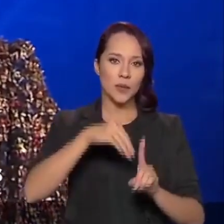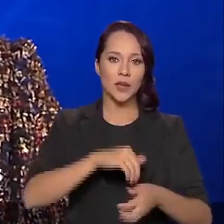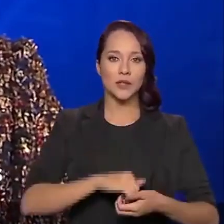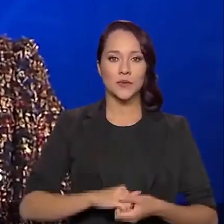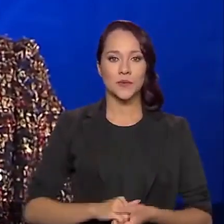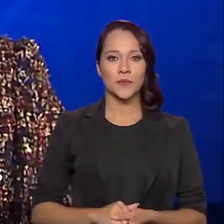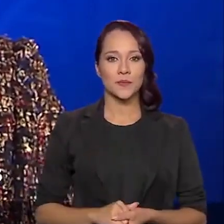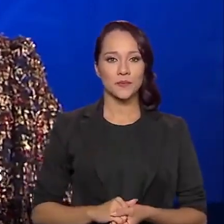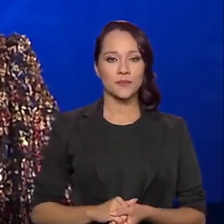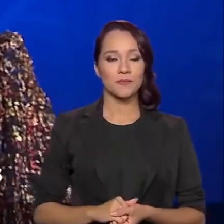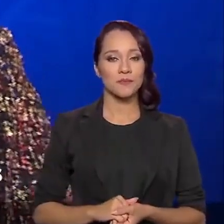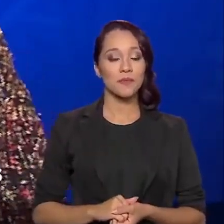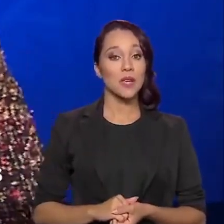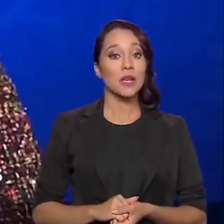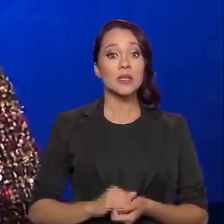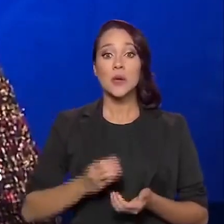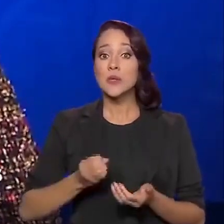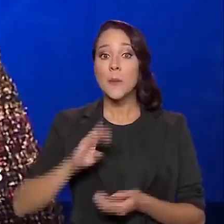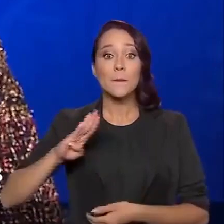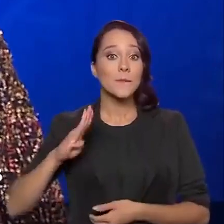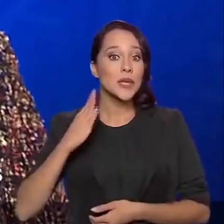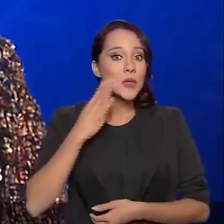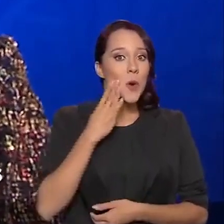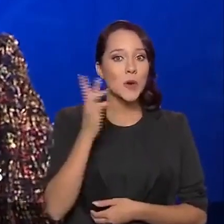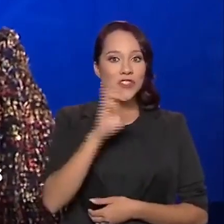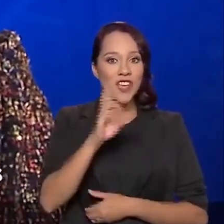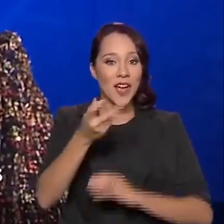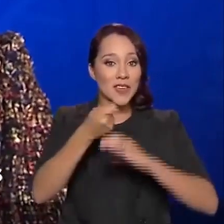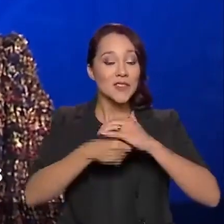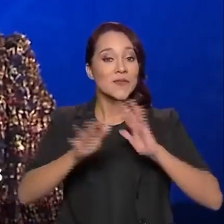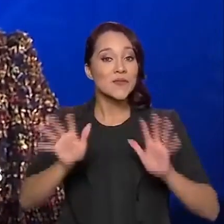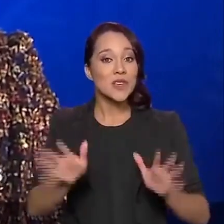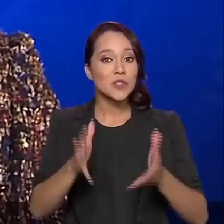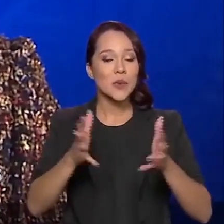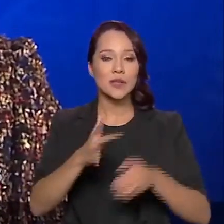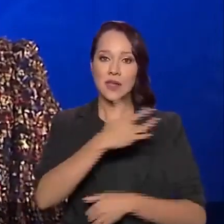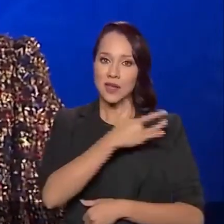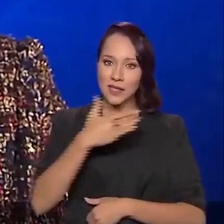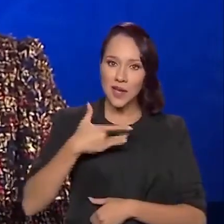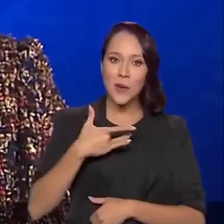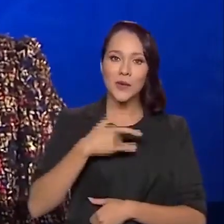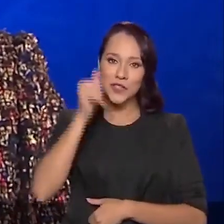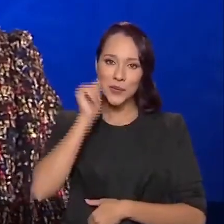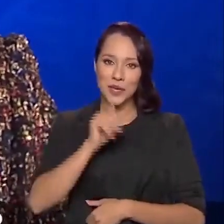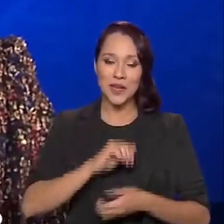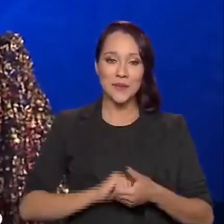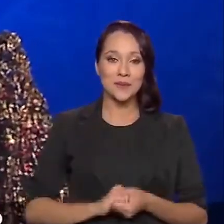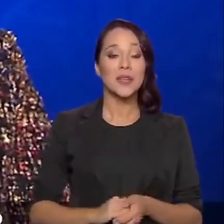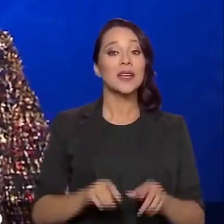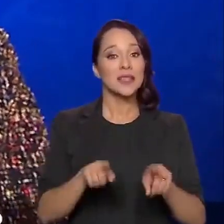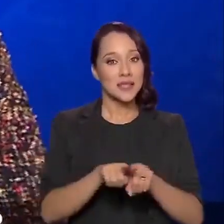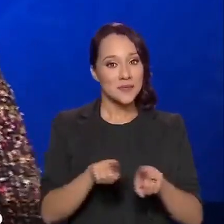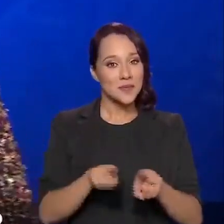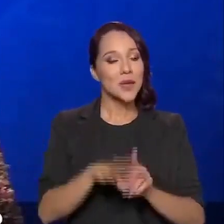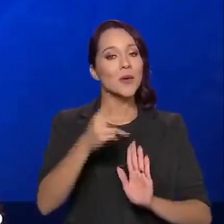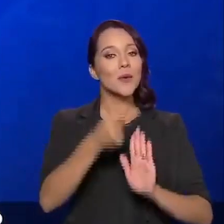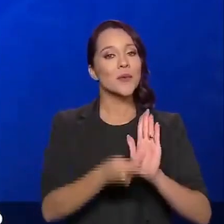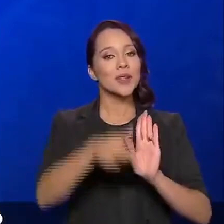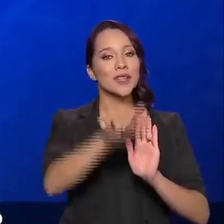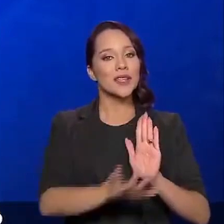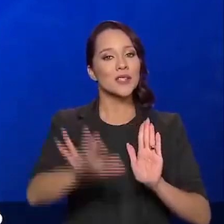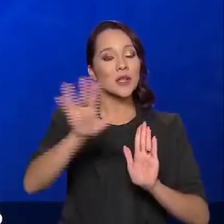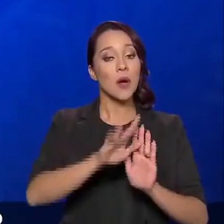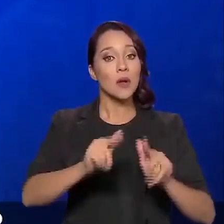de vulnerabilidade. São bilhões de reais em investimentos na saúde da mulher, inclusive com o